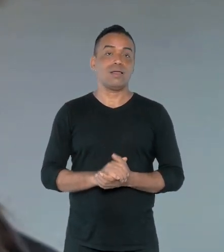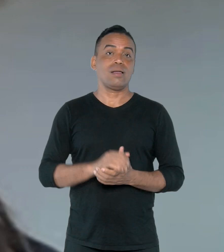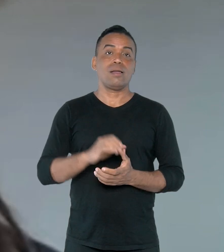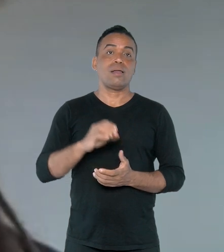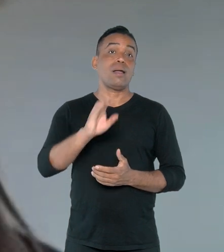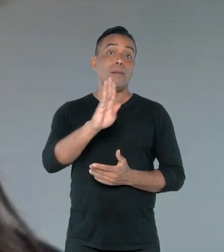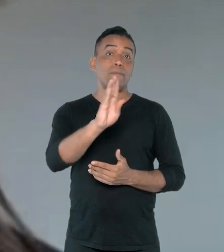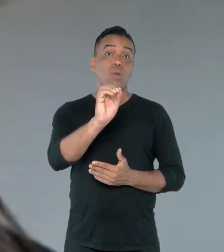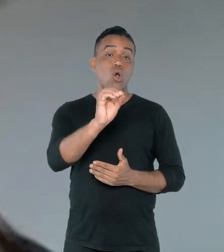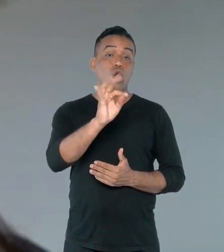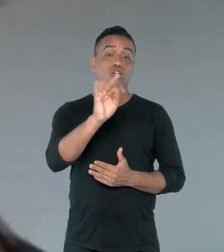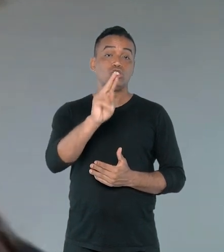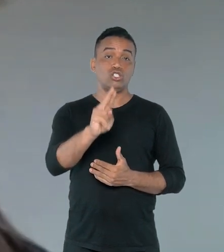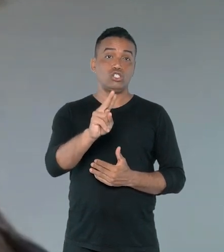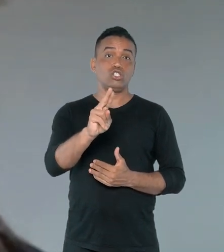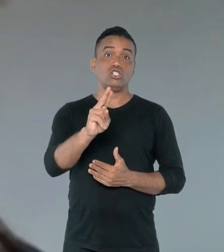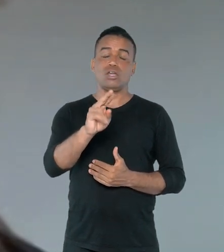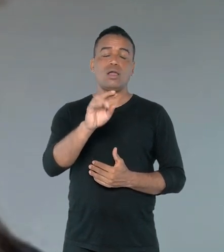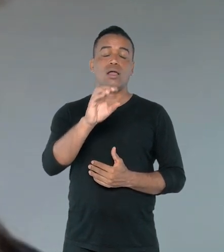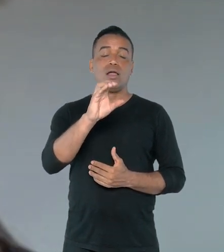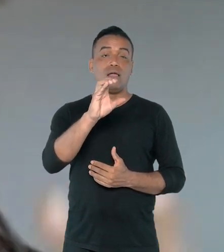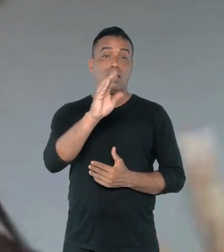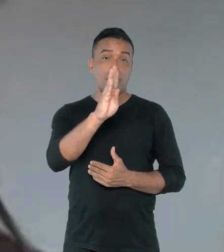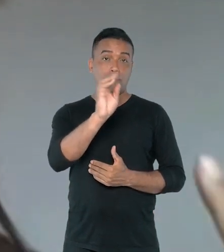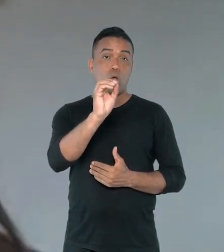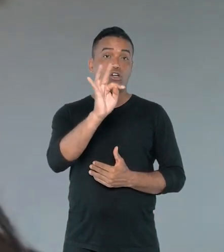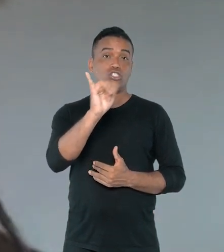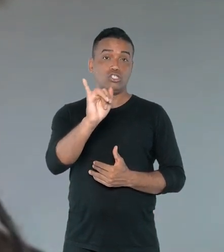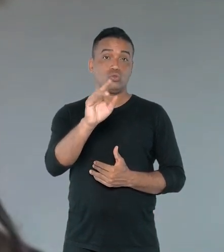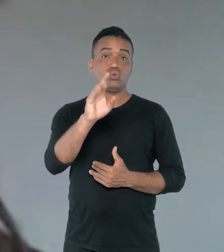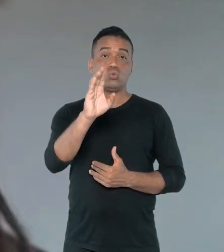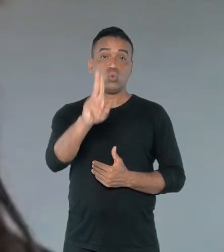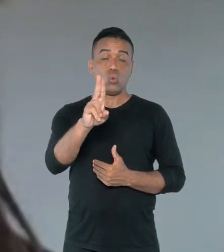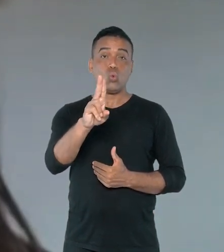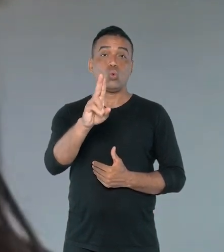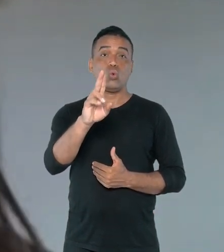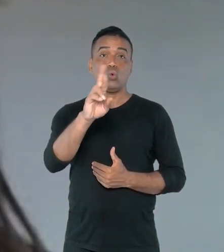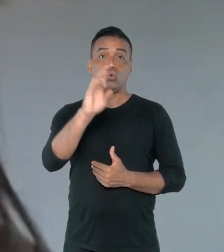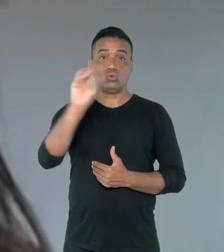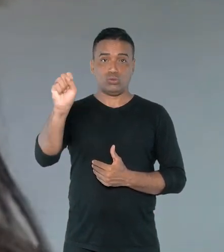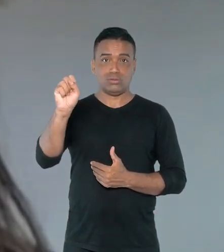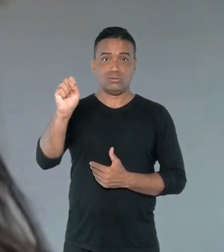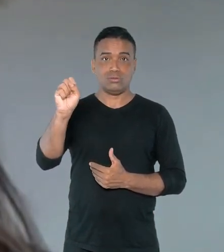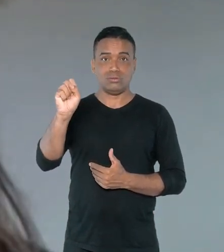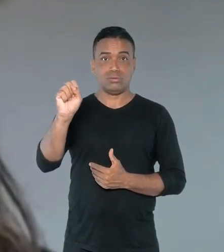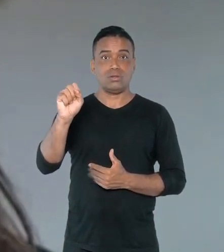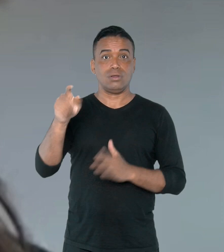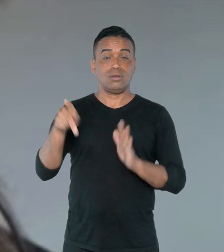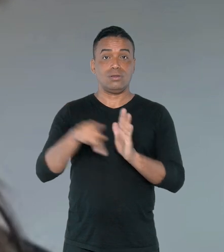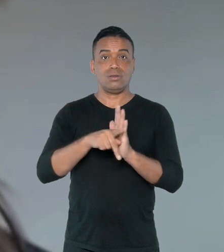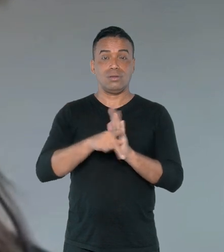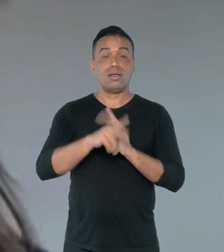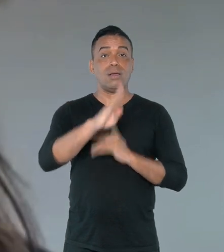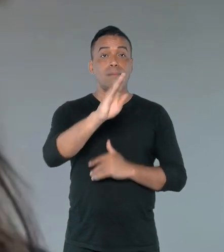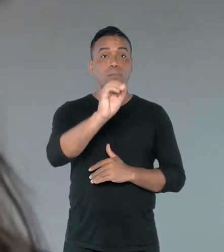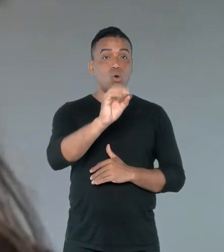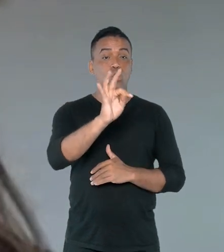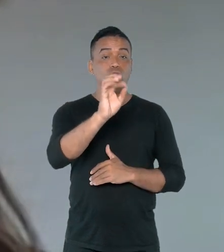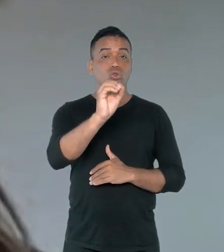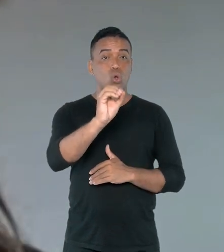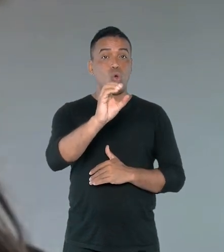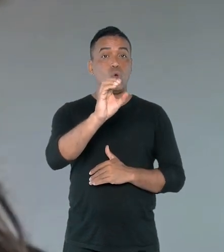boticudos, e que são o que a gente entende hoje como os botocudos,